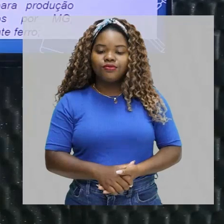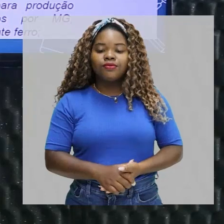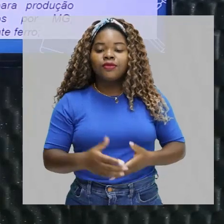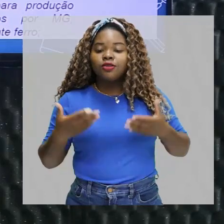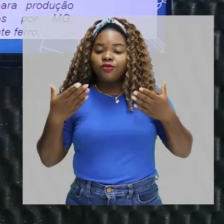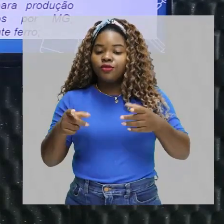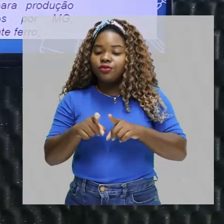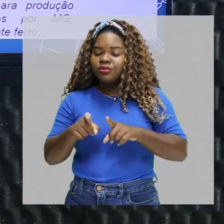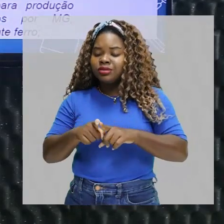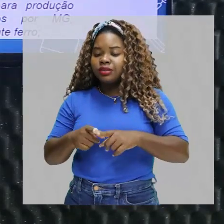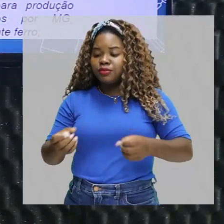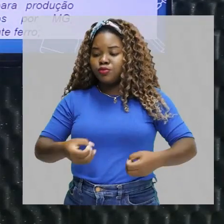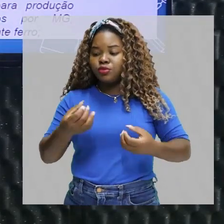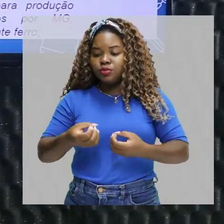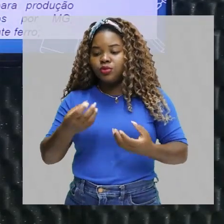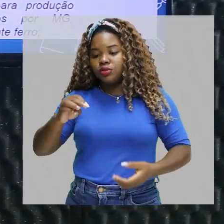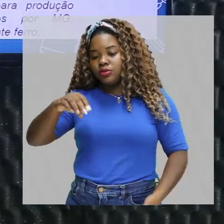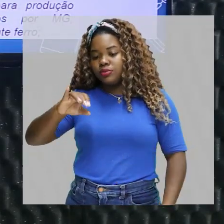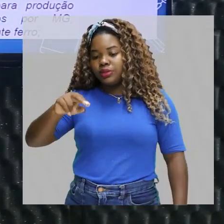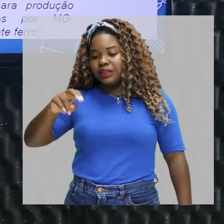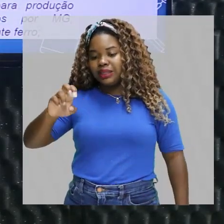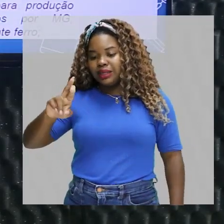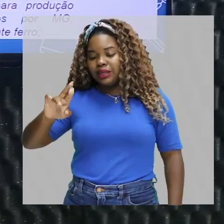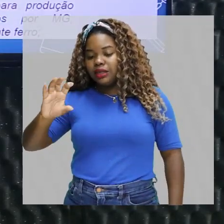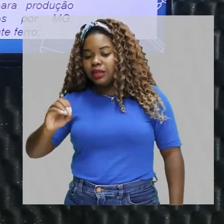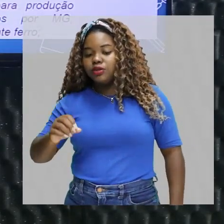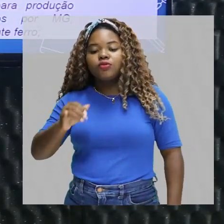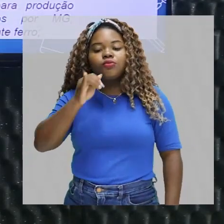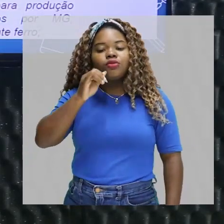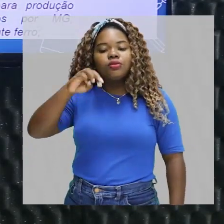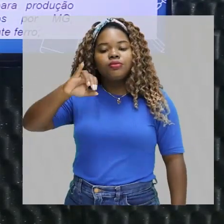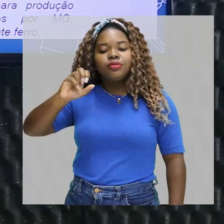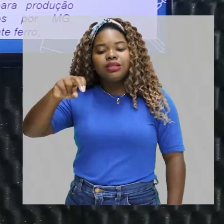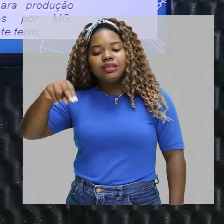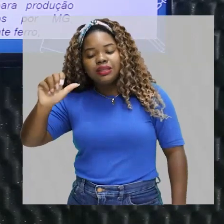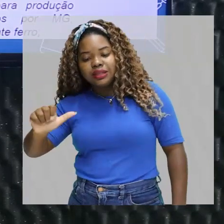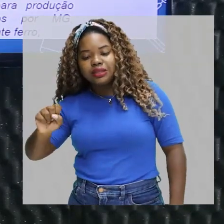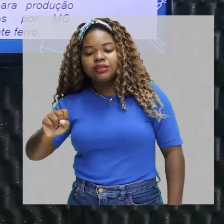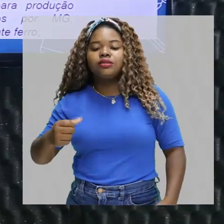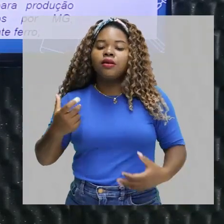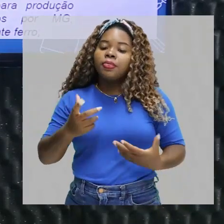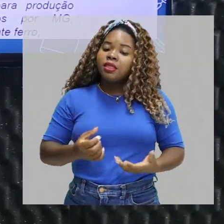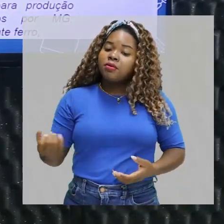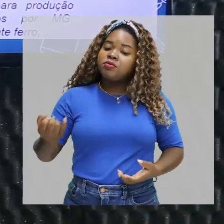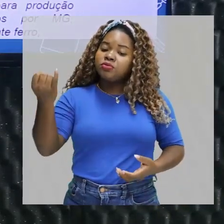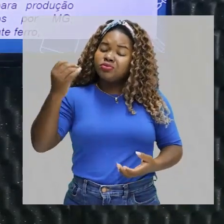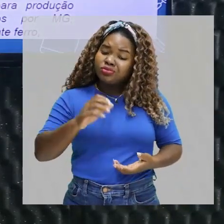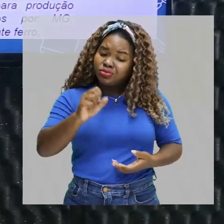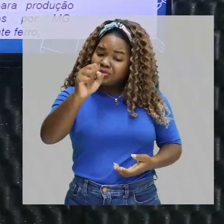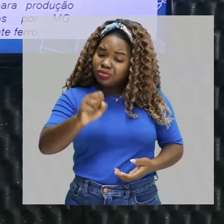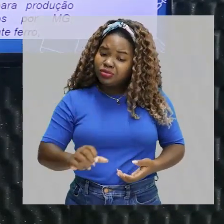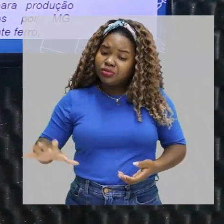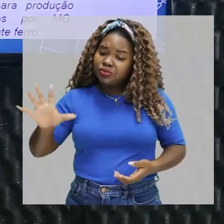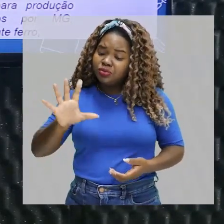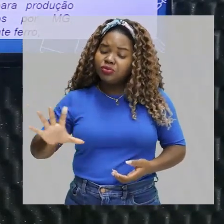destaque na produção de minérios por exemplo do em Minas Gerais tá certo o quadrilátero ferrífero muito importante para a região do Sudeste